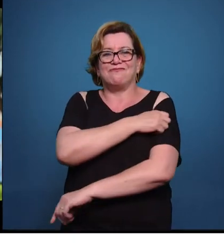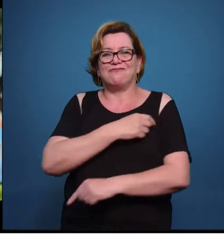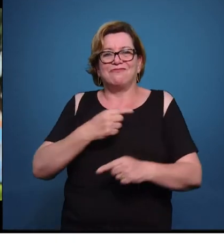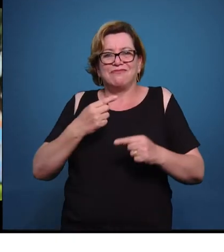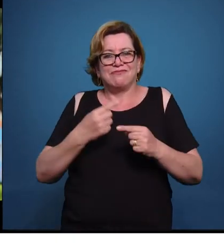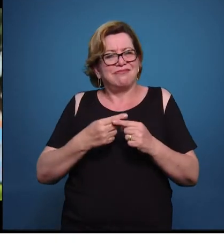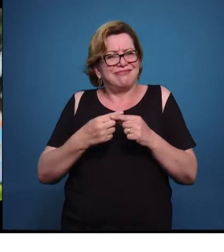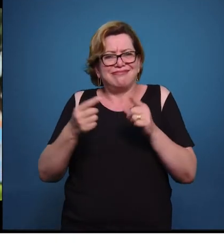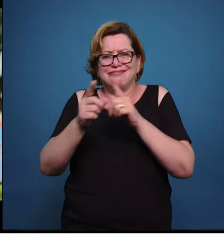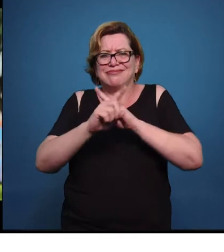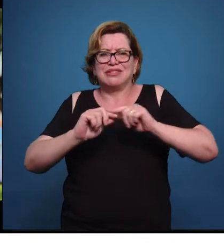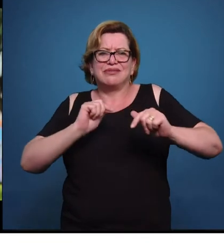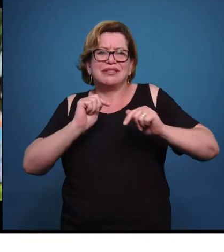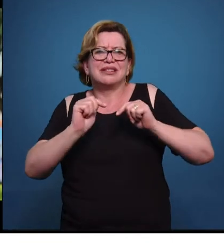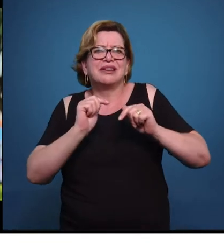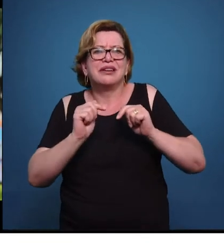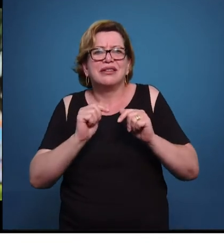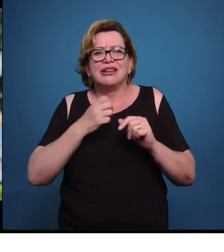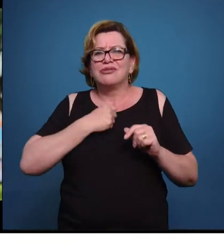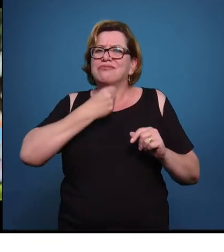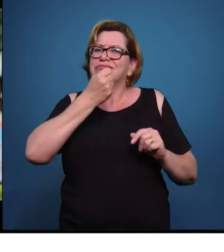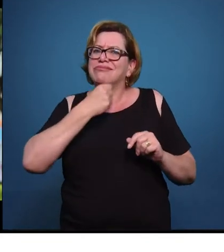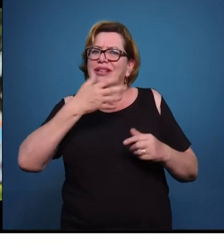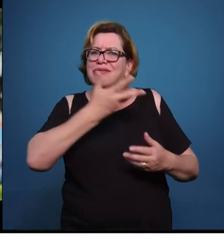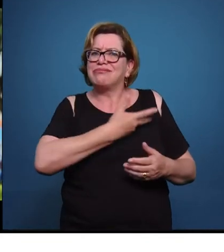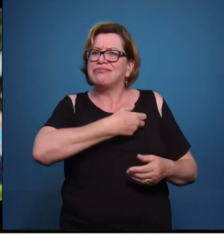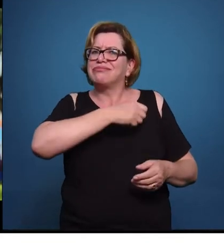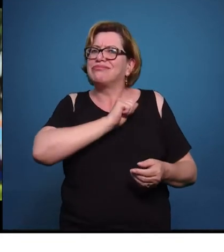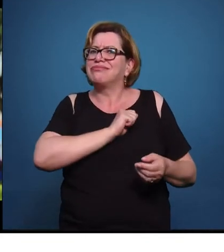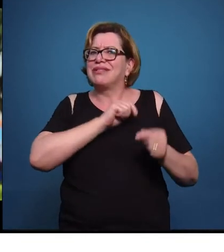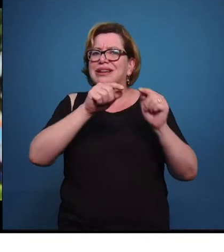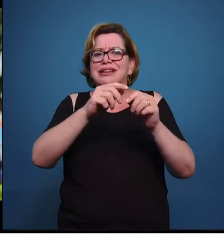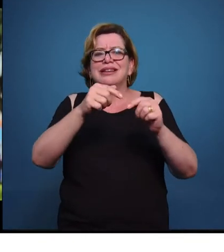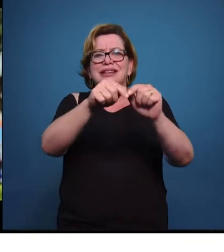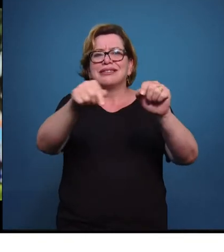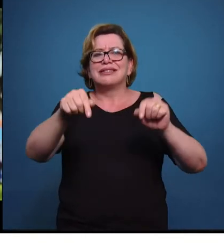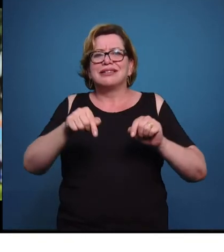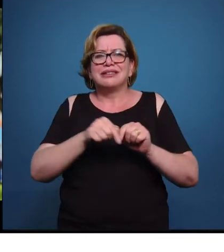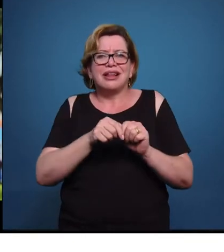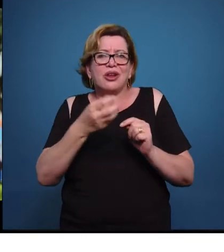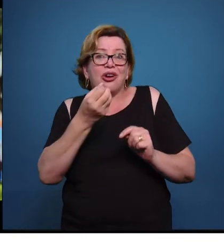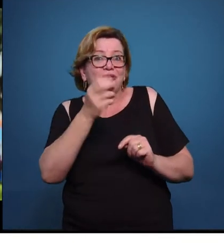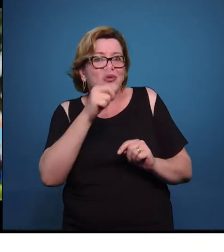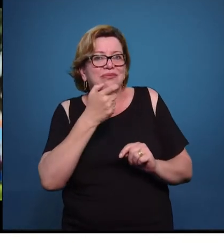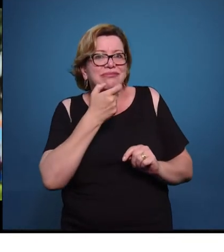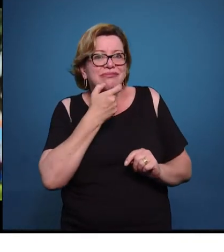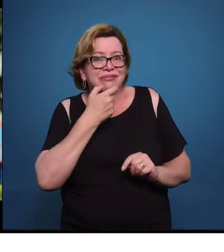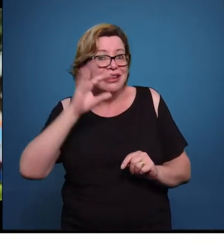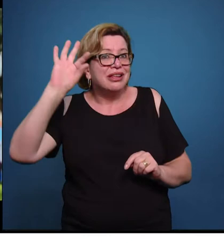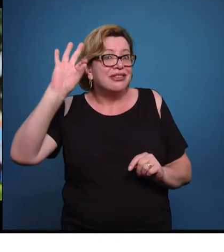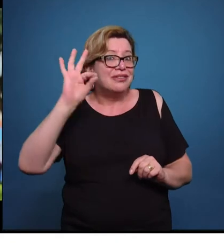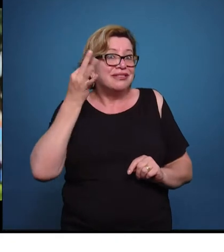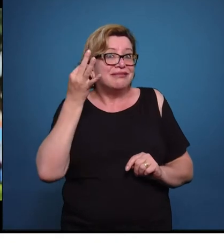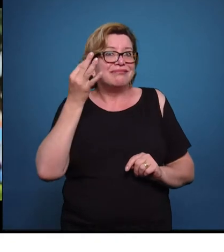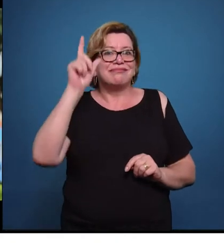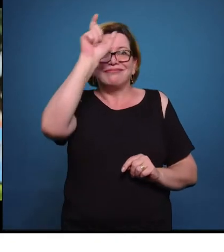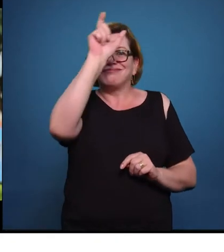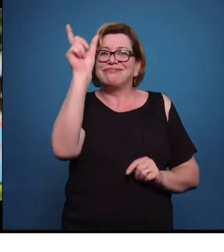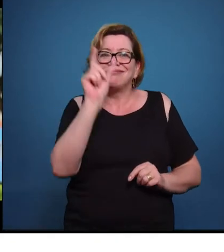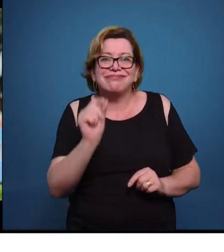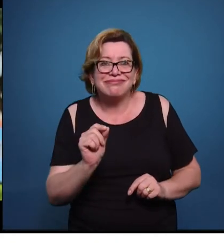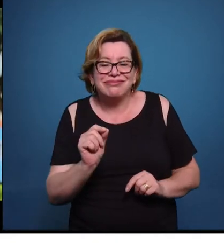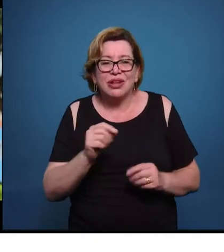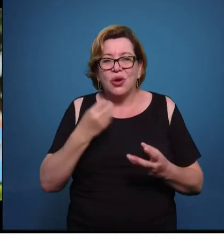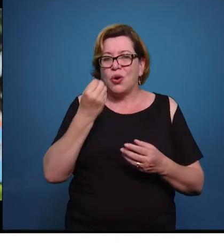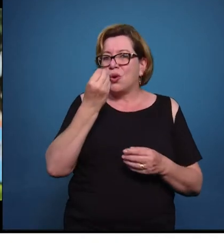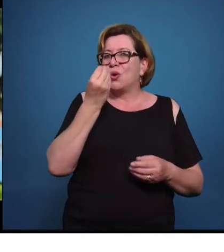não trabalharmos noticiário em espanhol em sala de aula? Por que não levarmos para a escola, quem sabe, inglês, francês, italiano, de repente até em